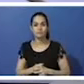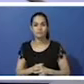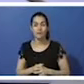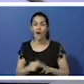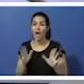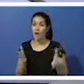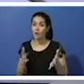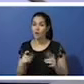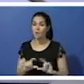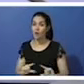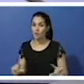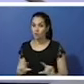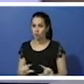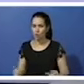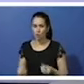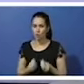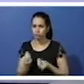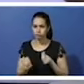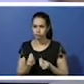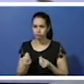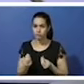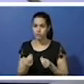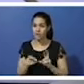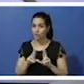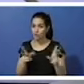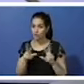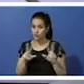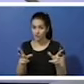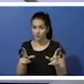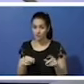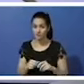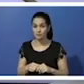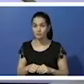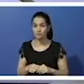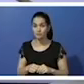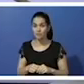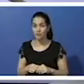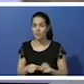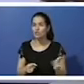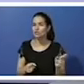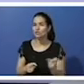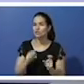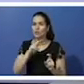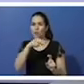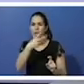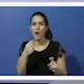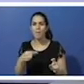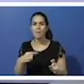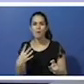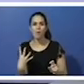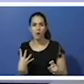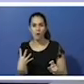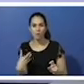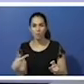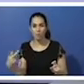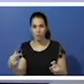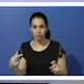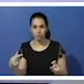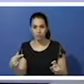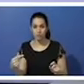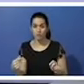Agora, a parte de baixo. Eu tenho aqui a diferença de 2². Certo? Por que 2²?